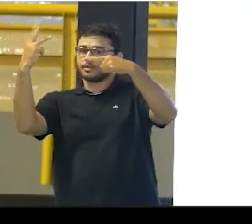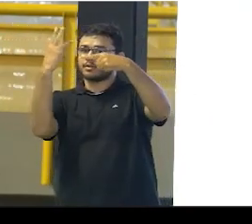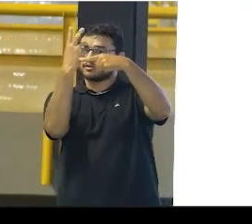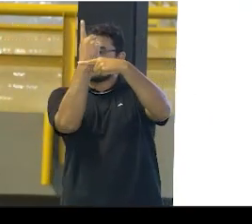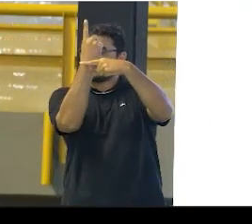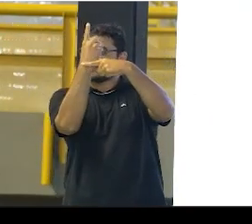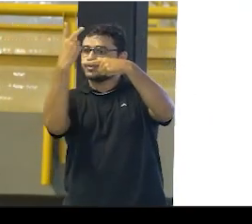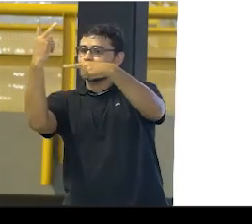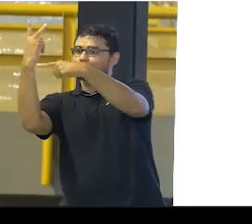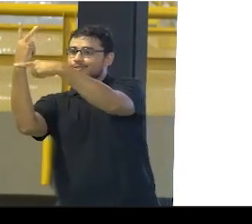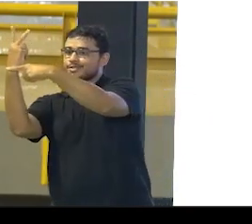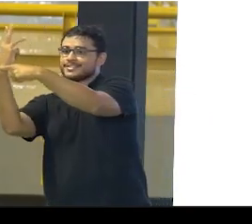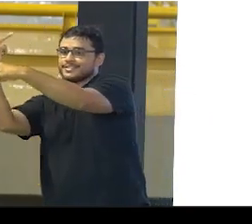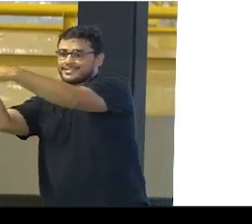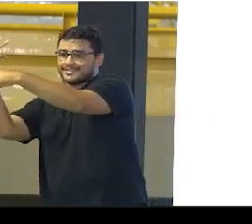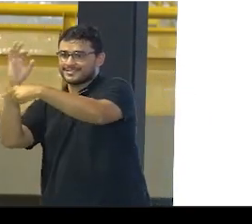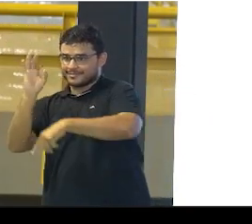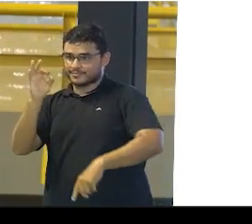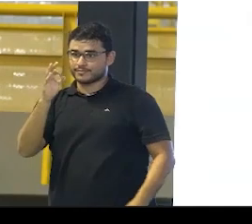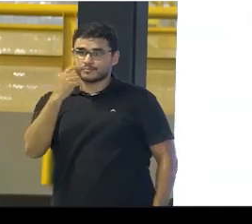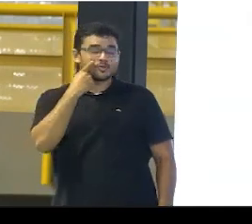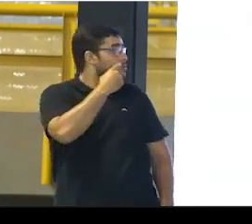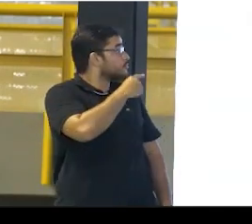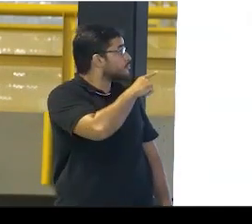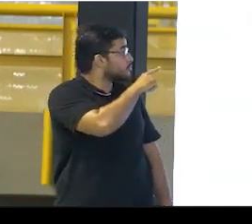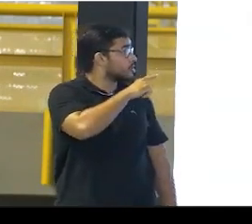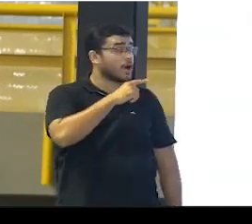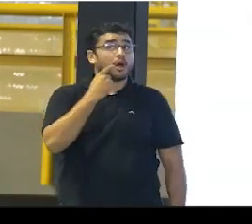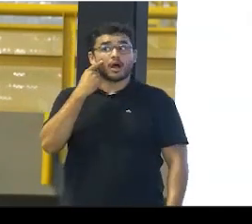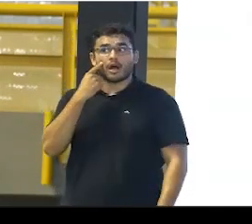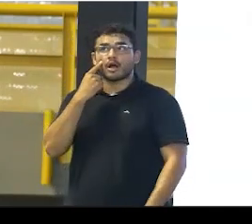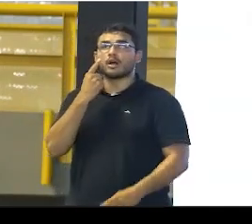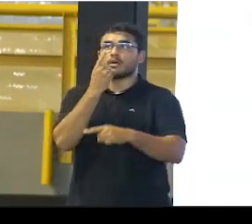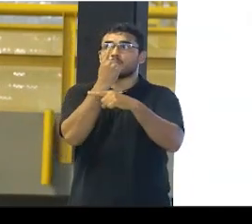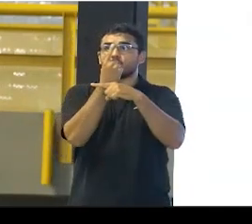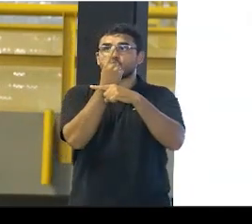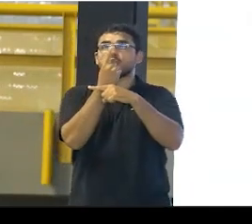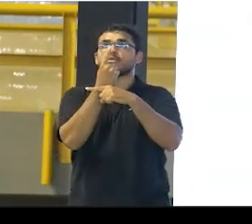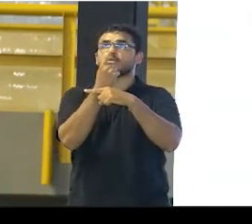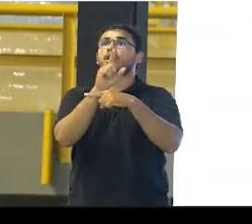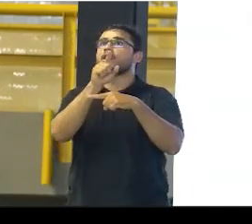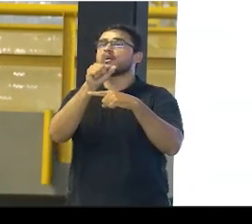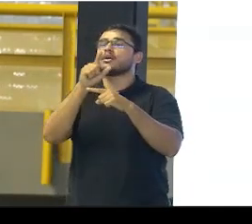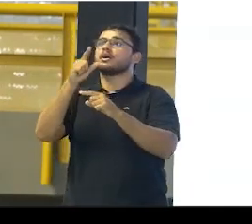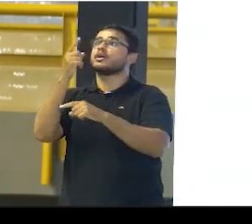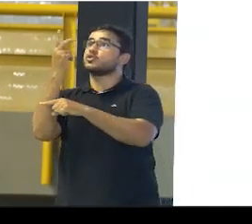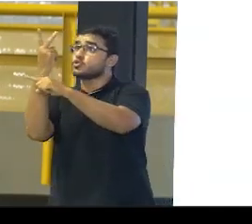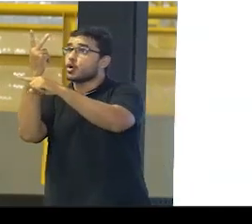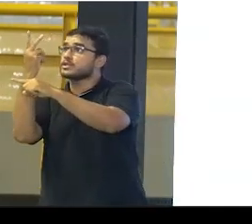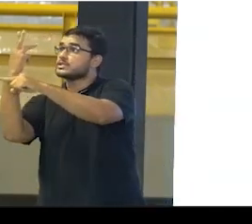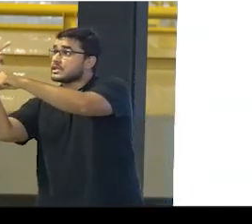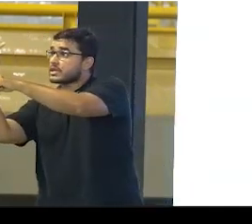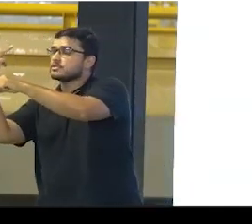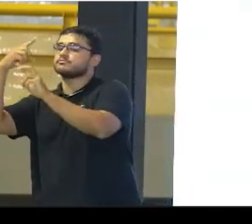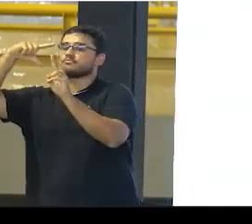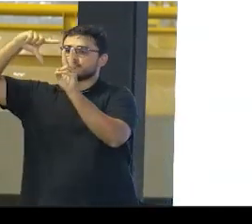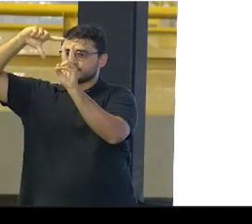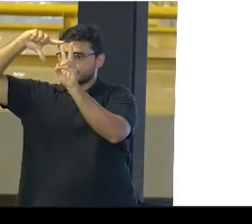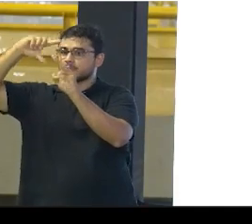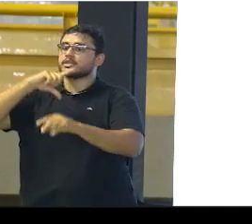que a base menor. Então, se a base menor for x, a base maior é x mais